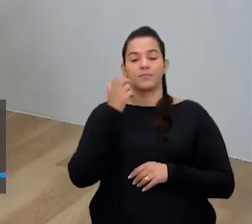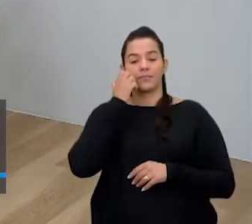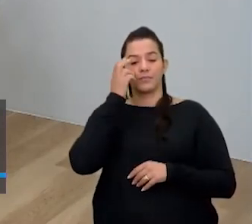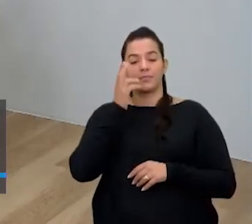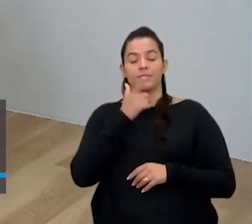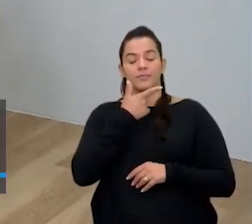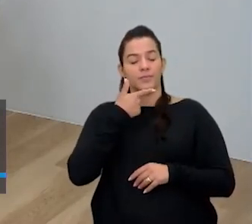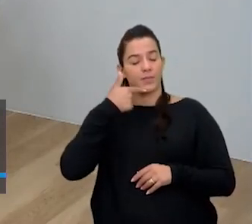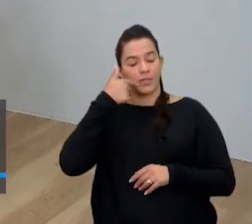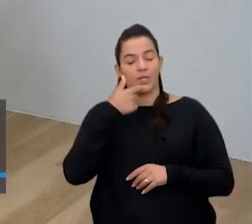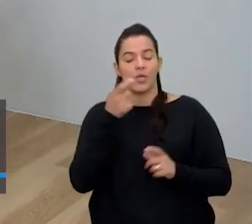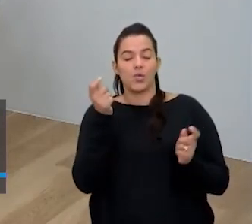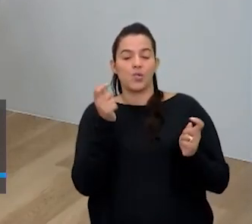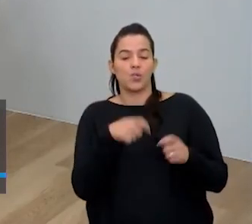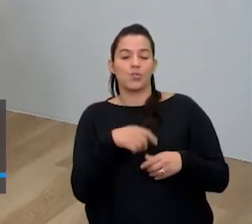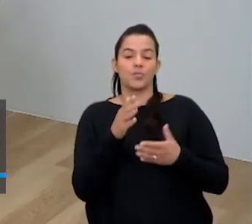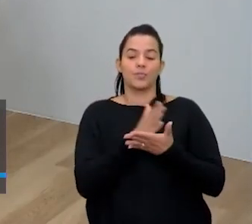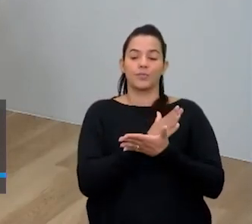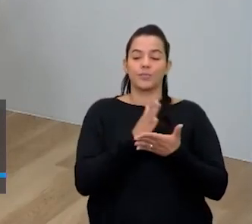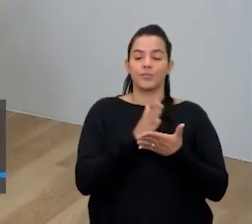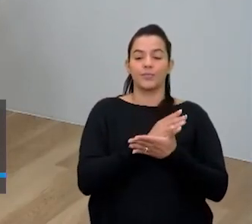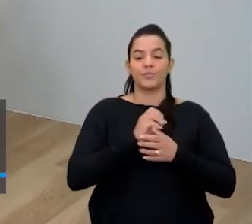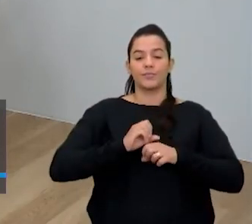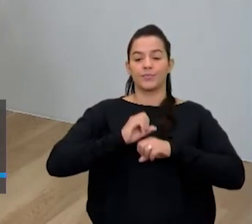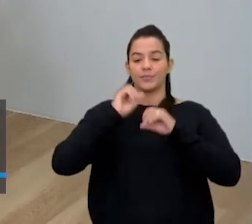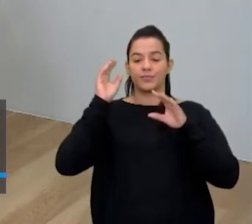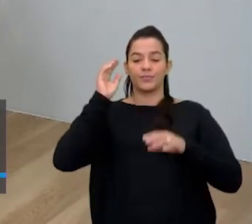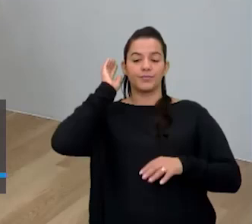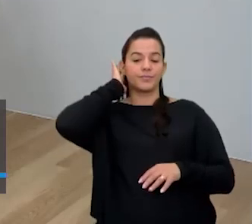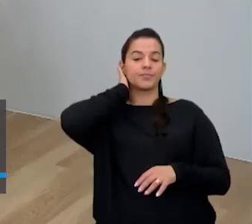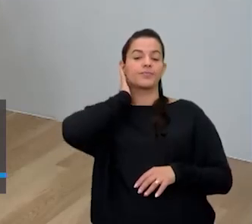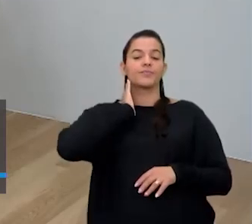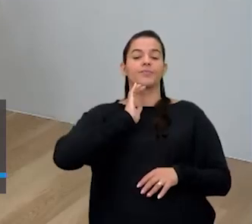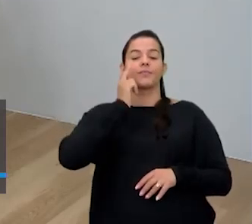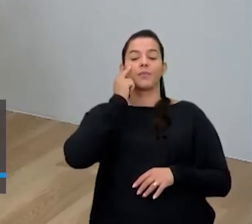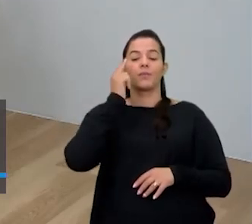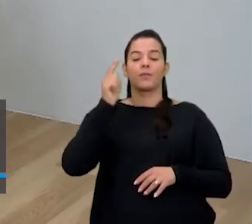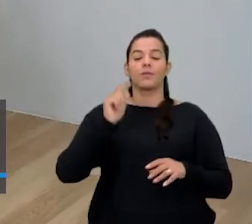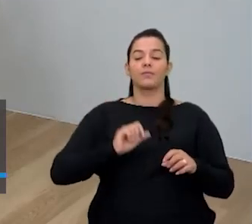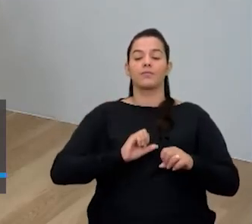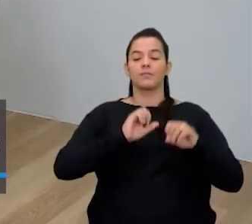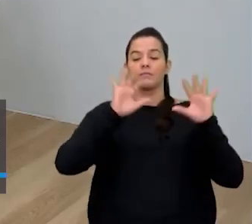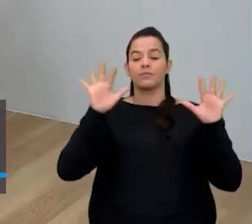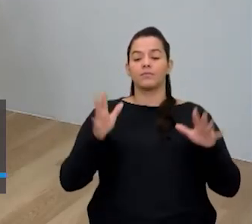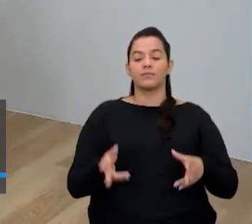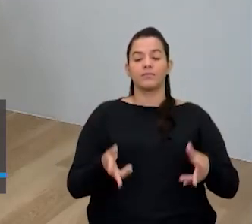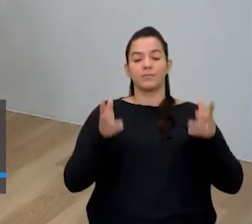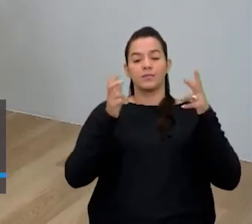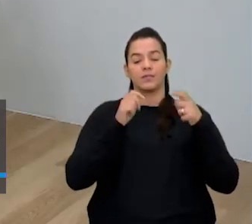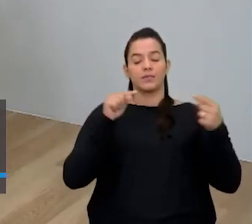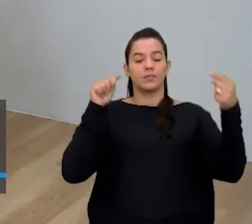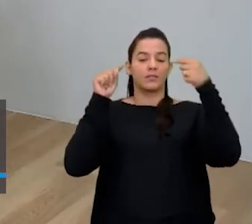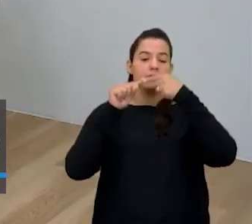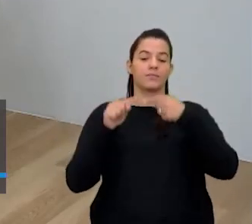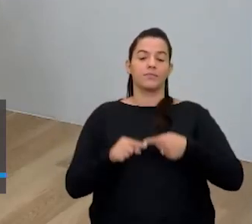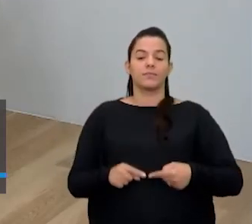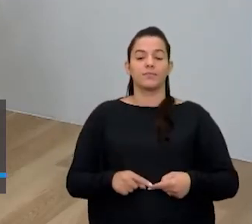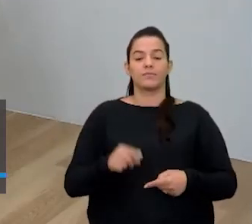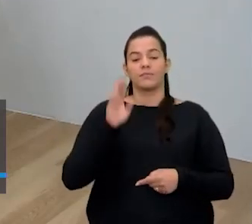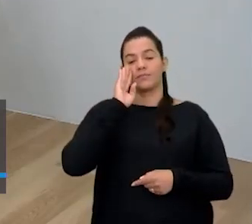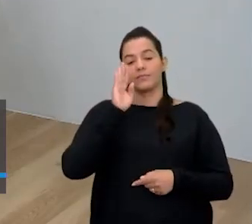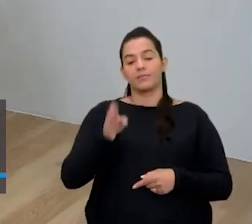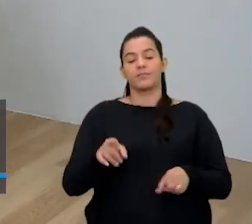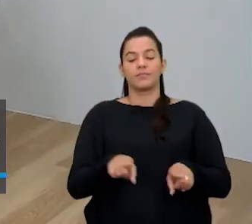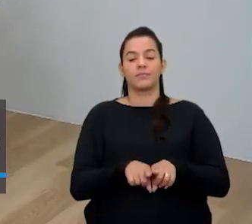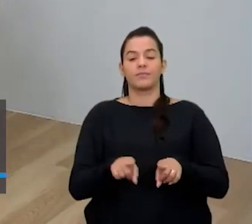que ele deixou claro algumas questões que no desenvolvimento aqui do estudo de caso, a gente percebe como se relaciona diretamente com